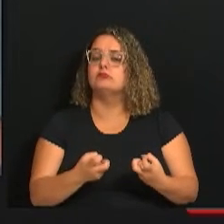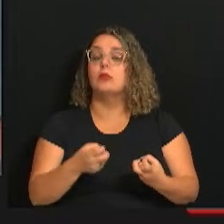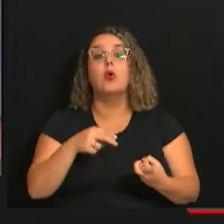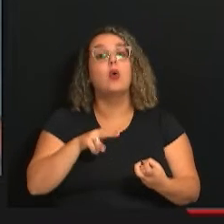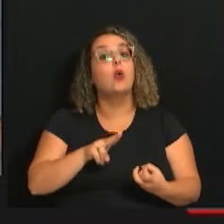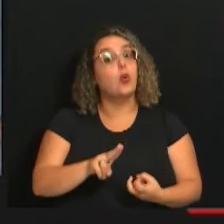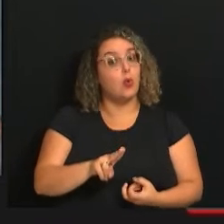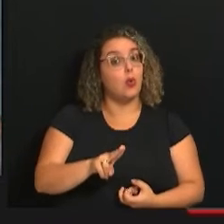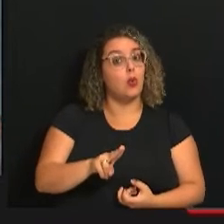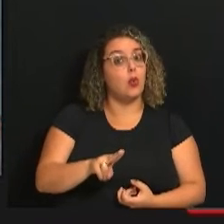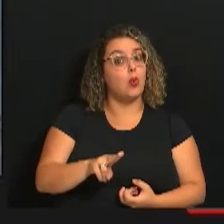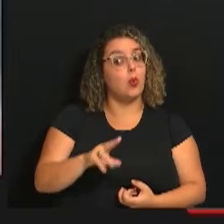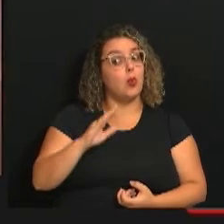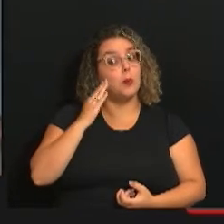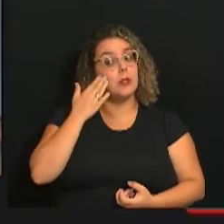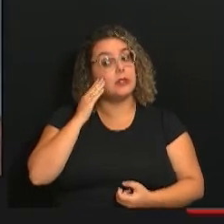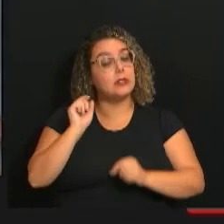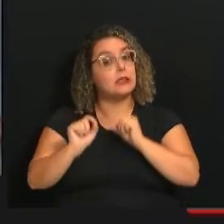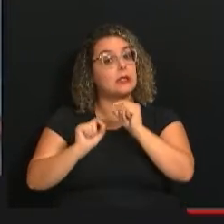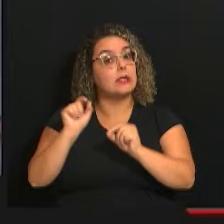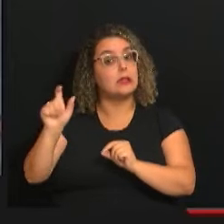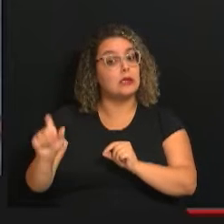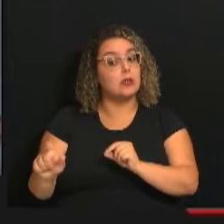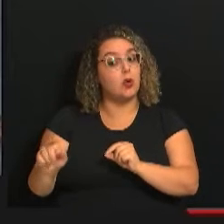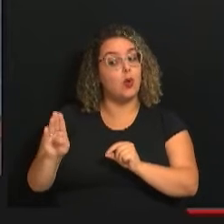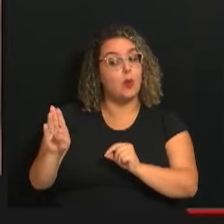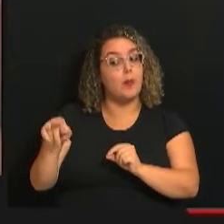relatórios psicológicos, relatórios sociais,